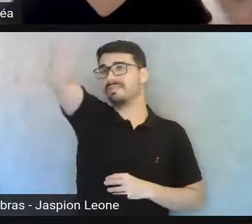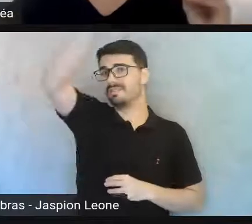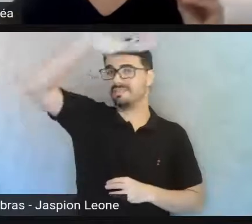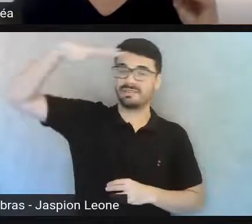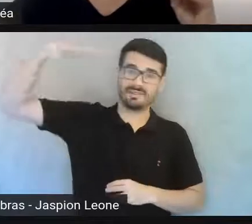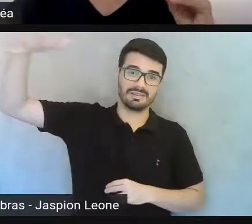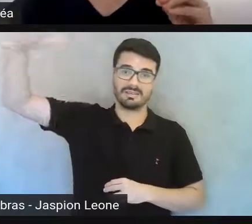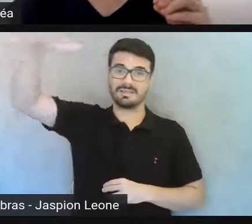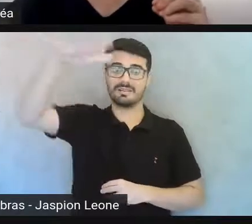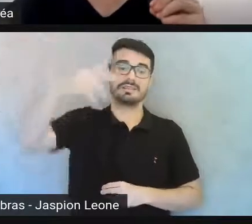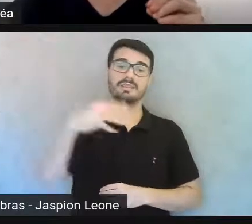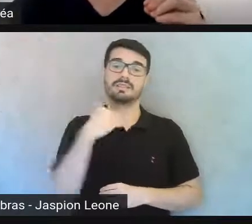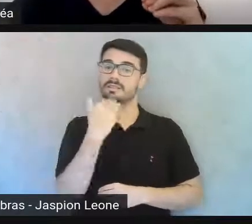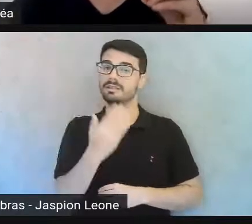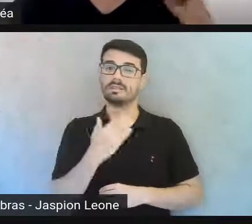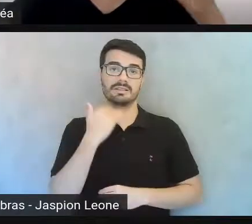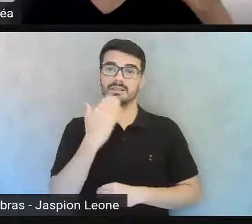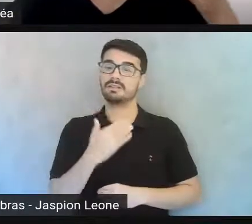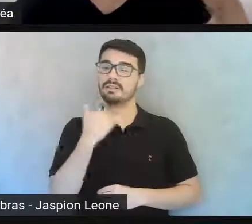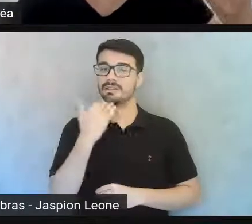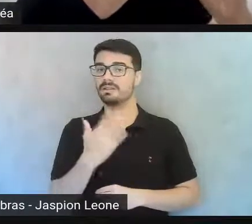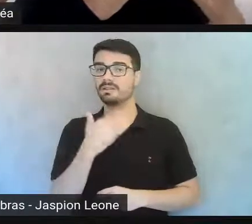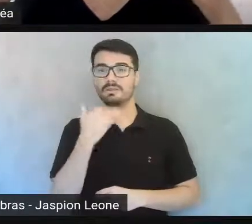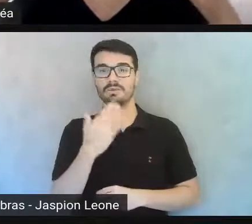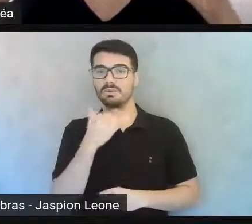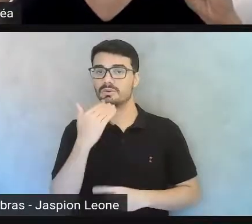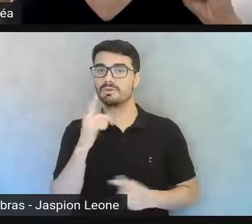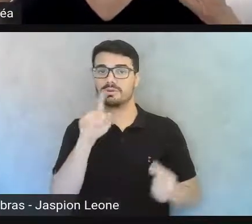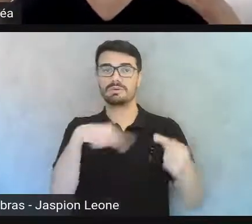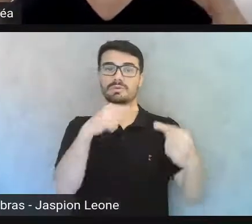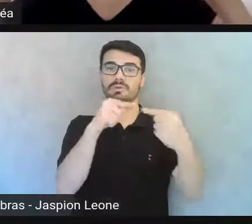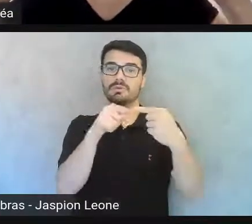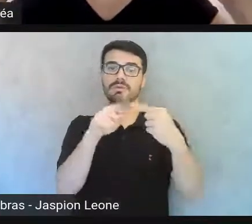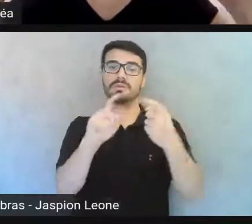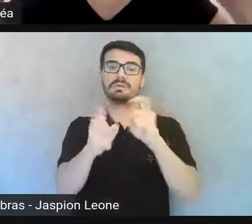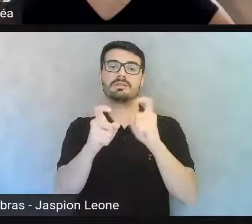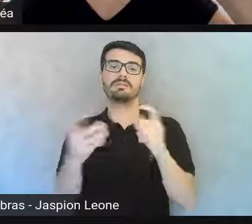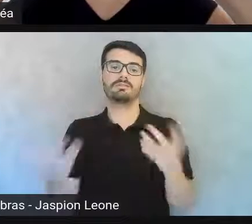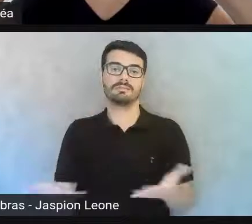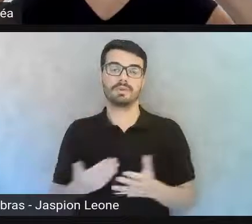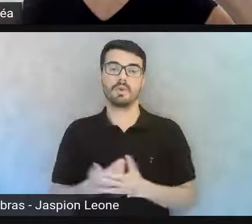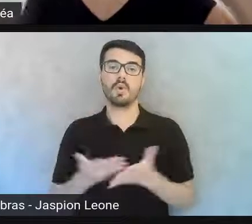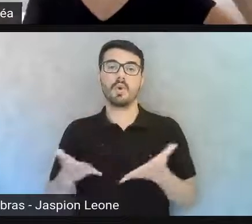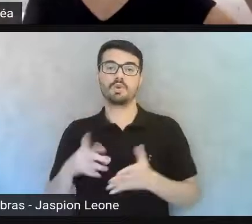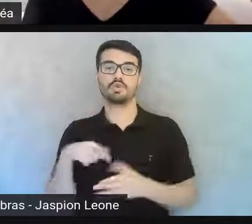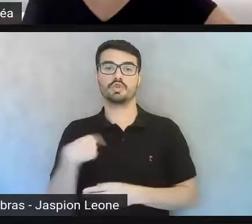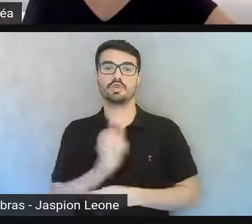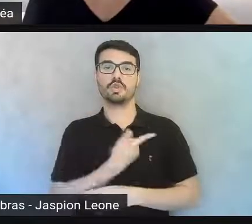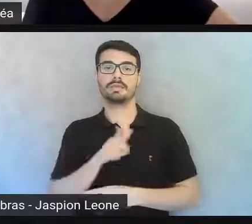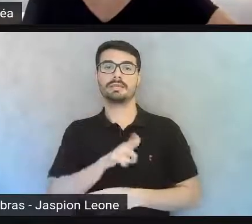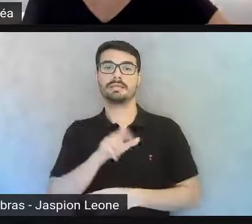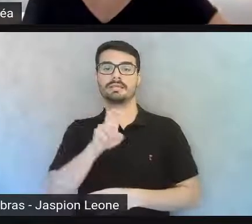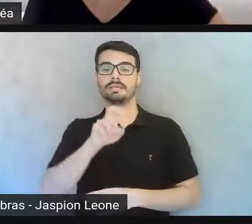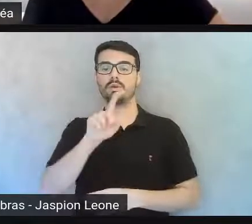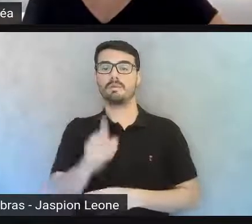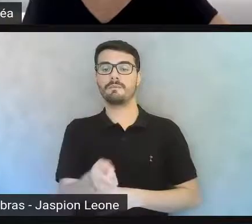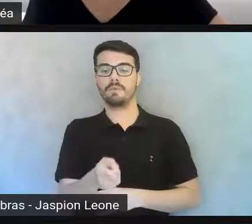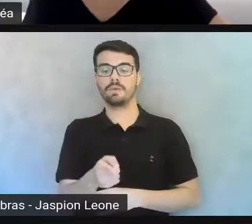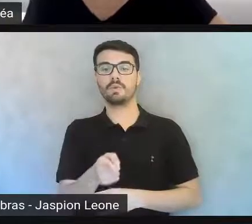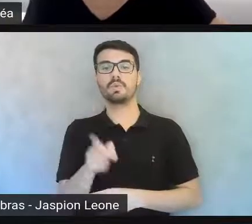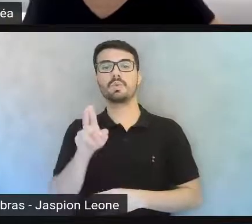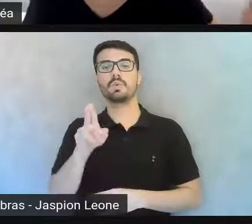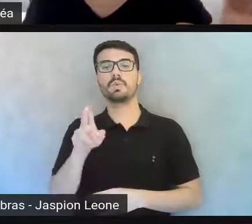que a gente não conseguiria atingir os casos da administração. Nós temos hoje mais de 5.000 unidades